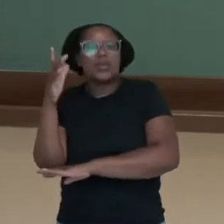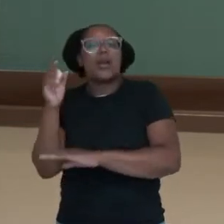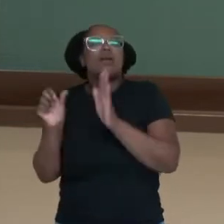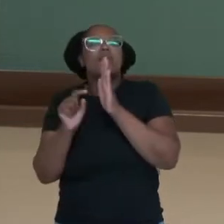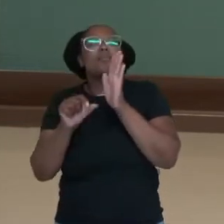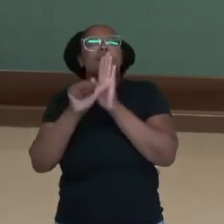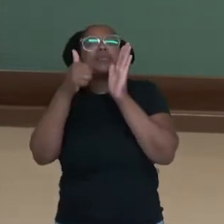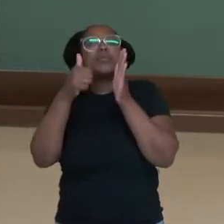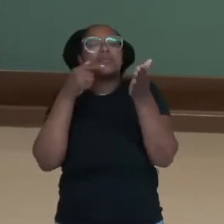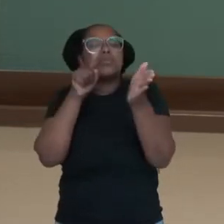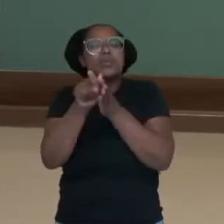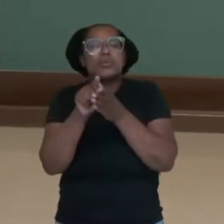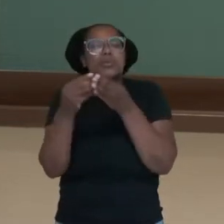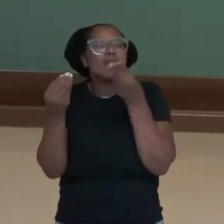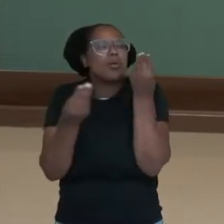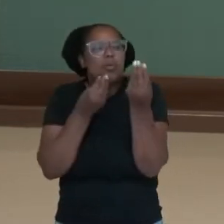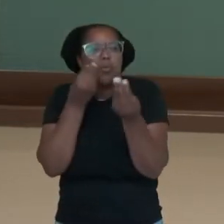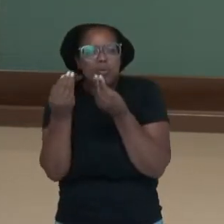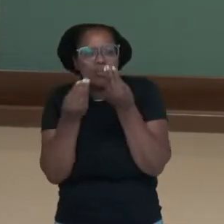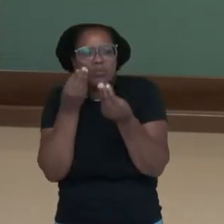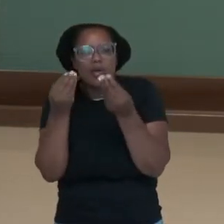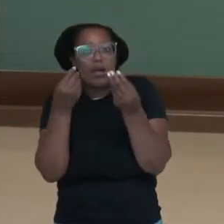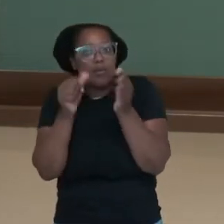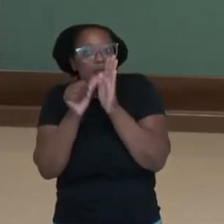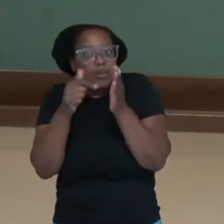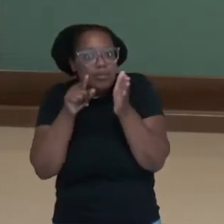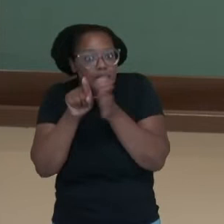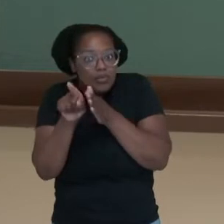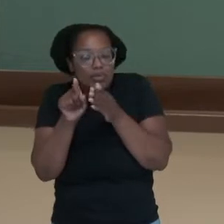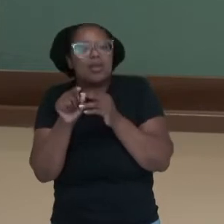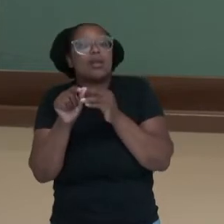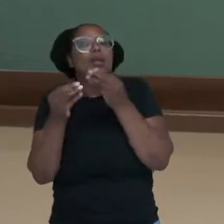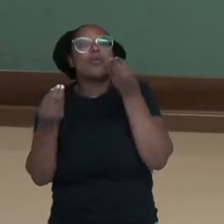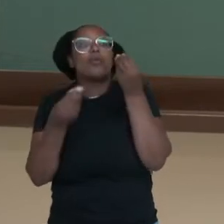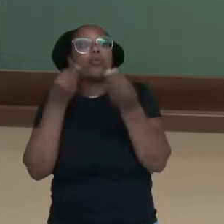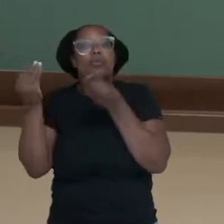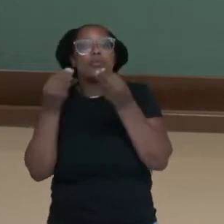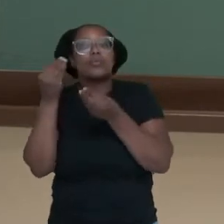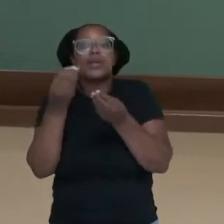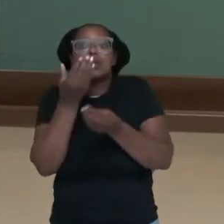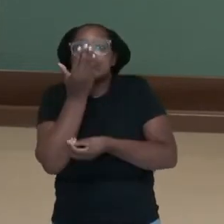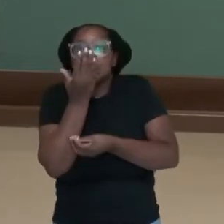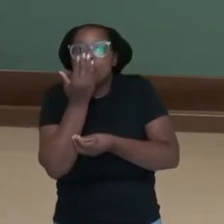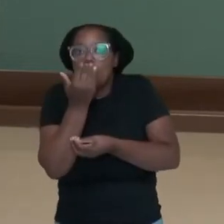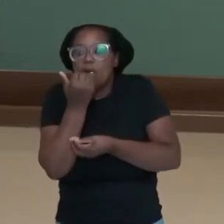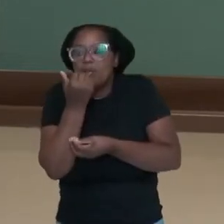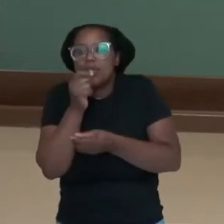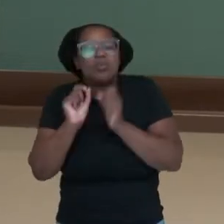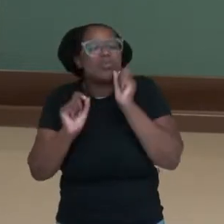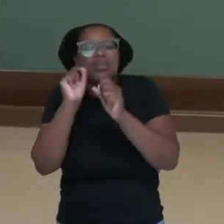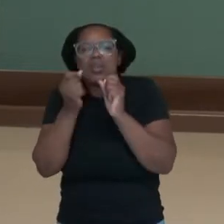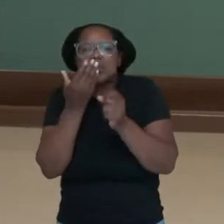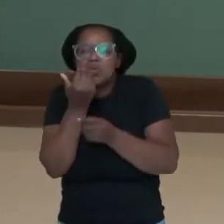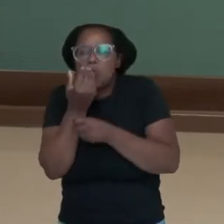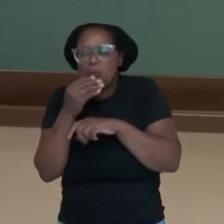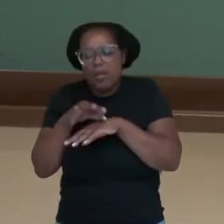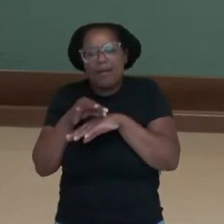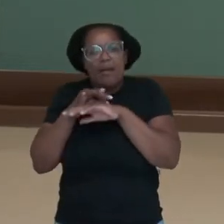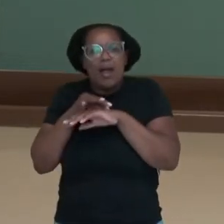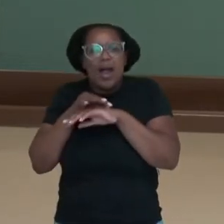é: como os seres que estão nessa imagem, eles se alimentam? Do que eles se